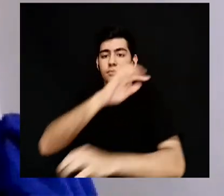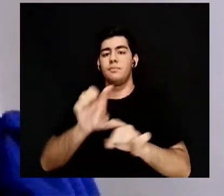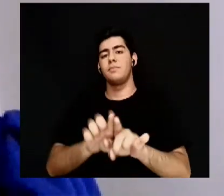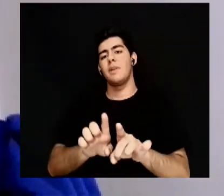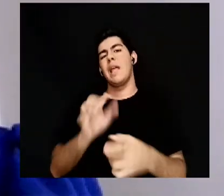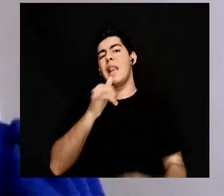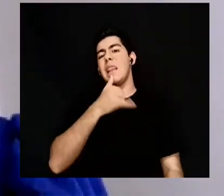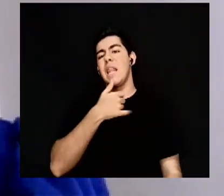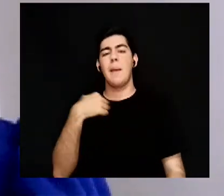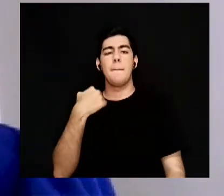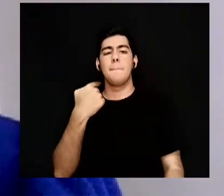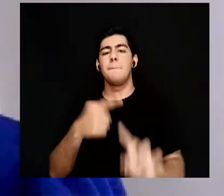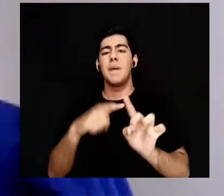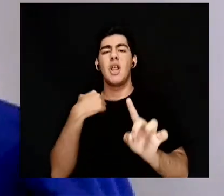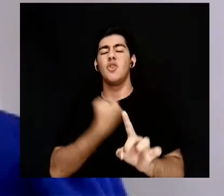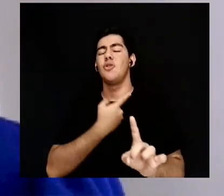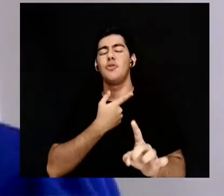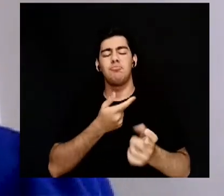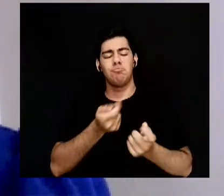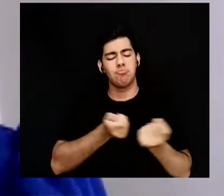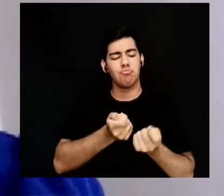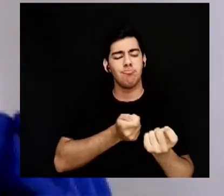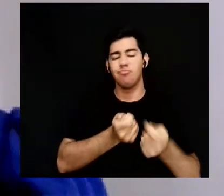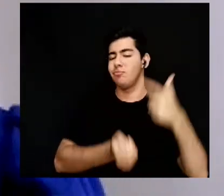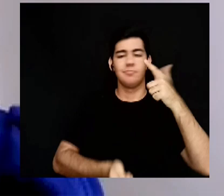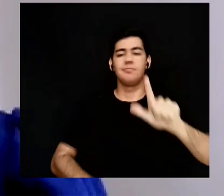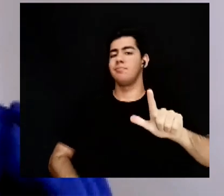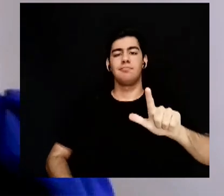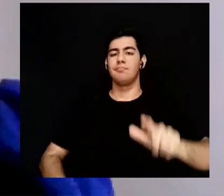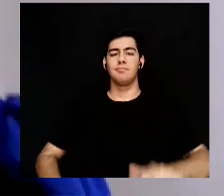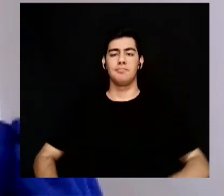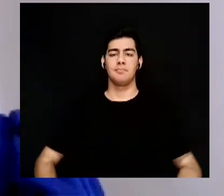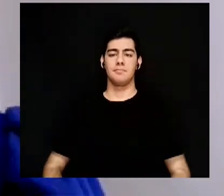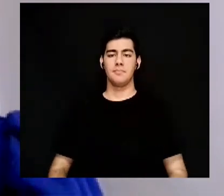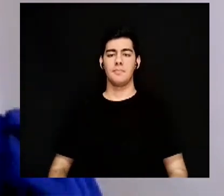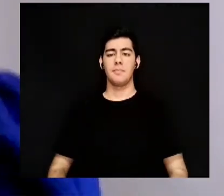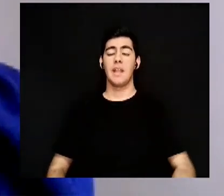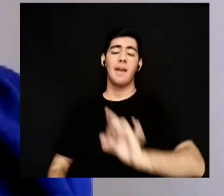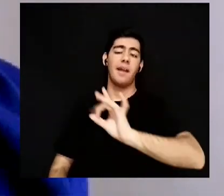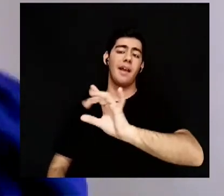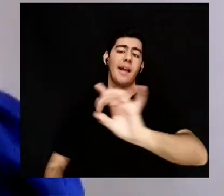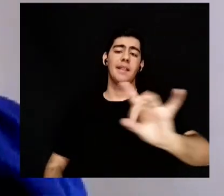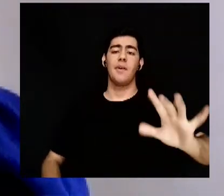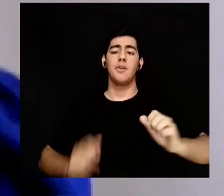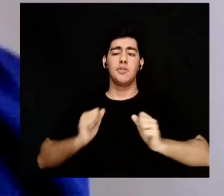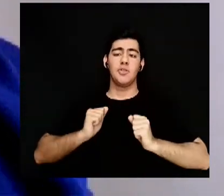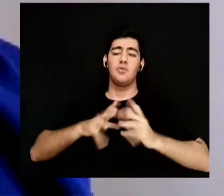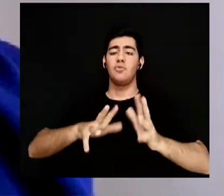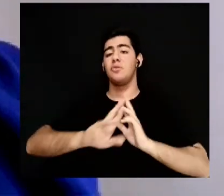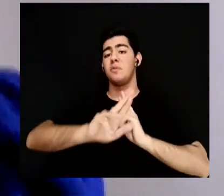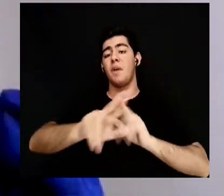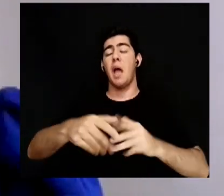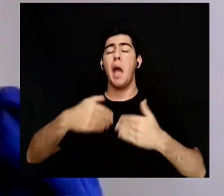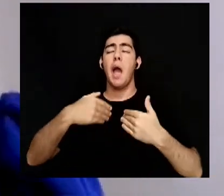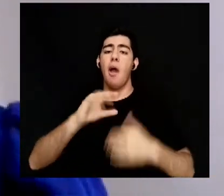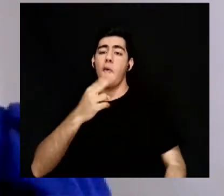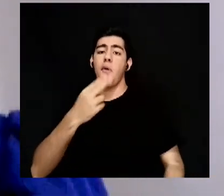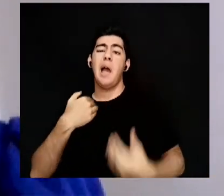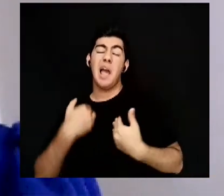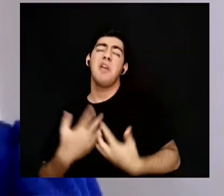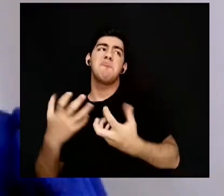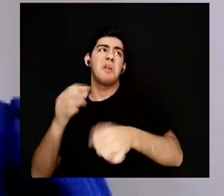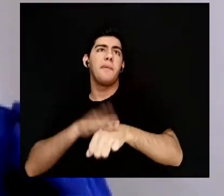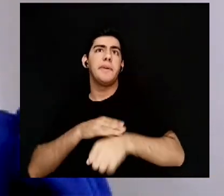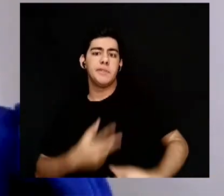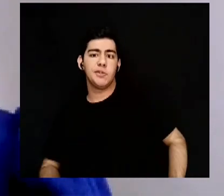né? Cada pessoa, ela é dona de si, né? Ela vai, eu quero fazer cirurgia, eu quero que o plano pague, infelizmente ela vai correr esse